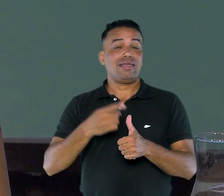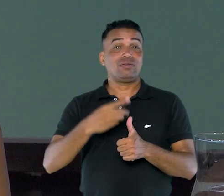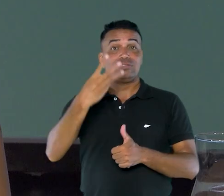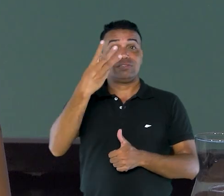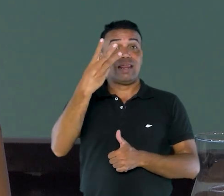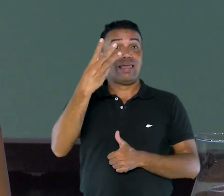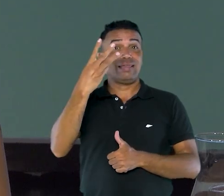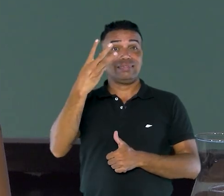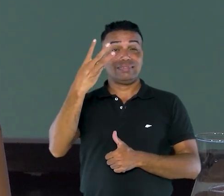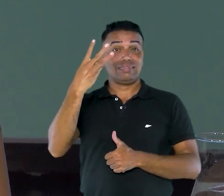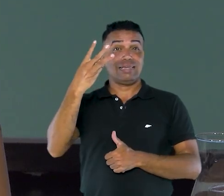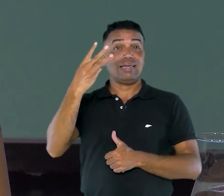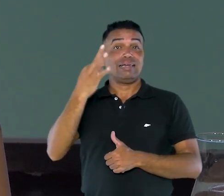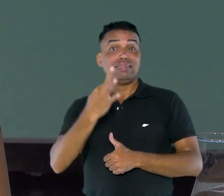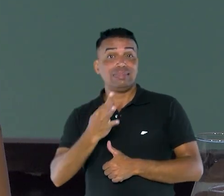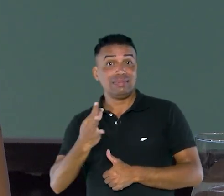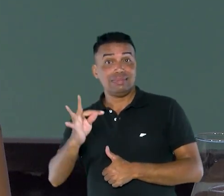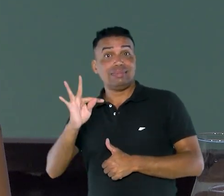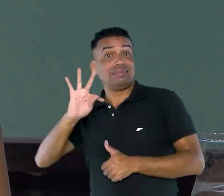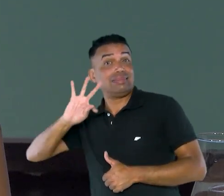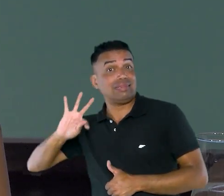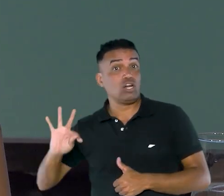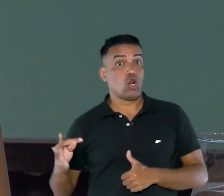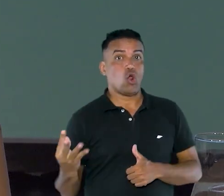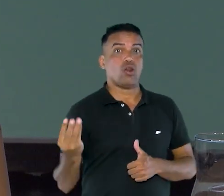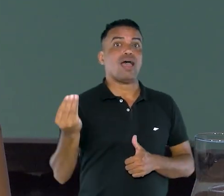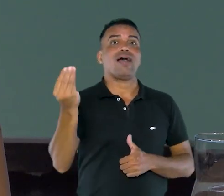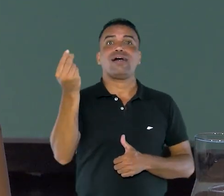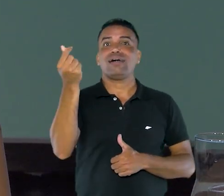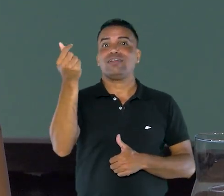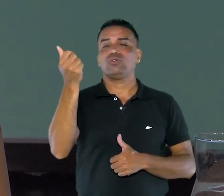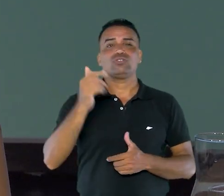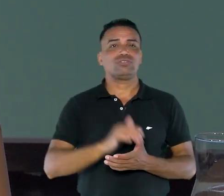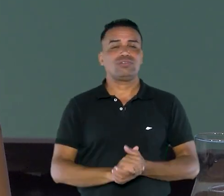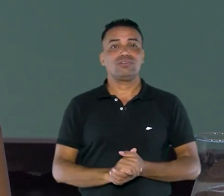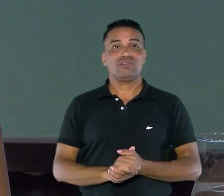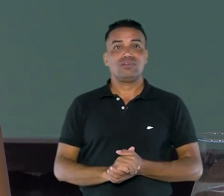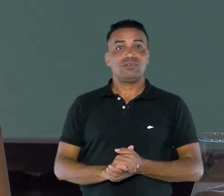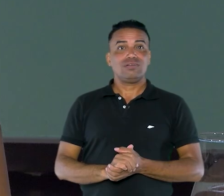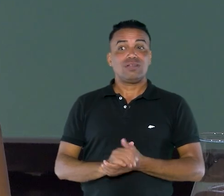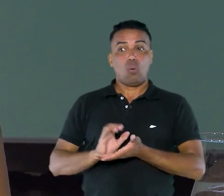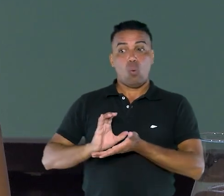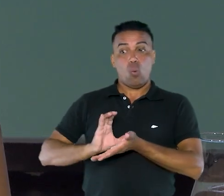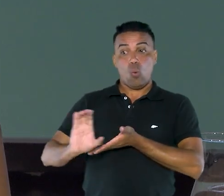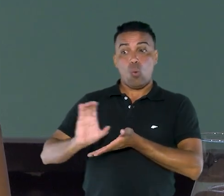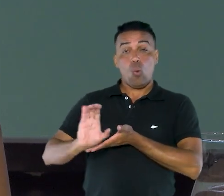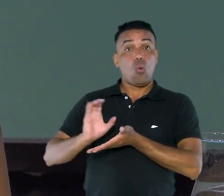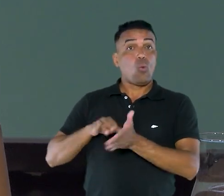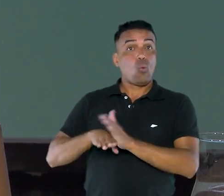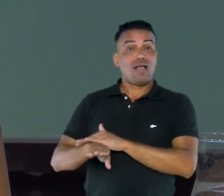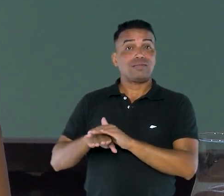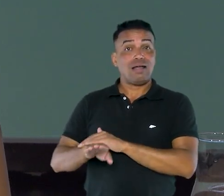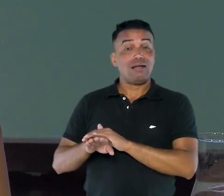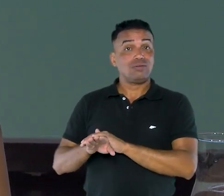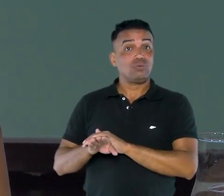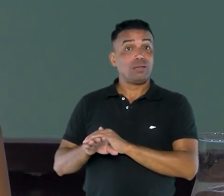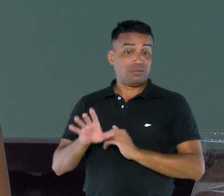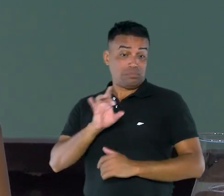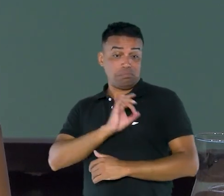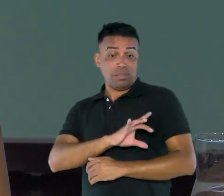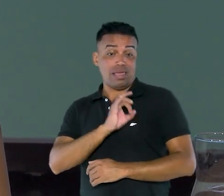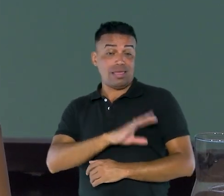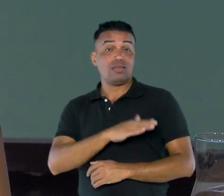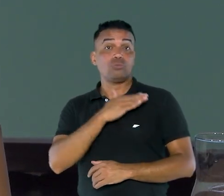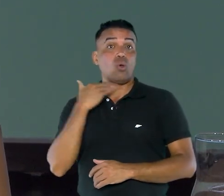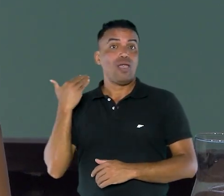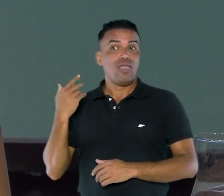3 trilionários. Você está acumulando $1 trilhão, você está com medo de morrer.